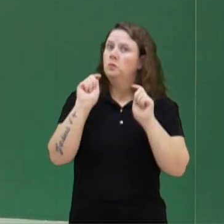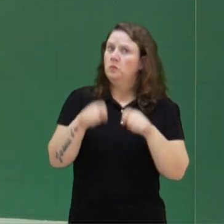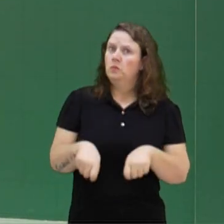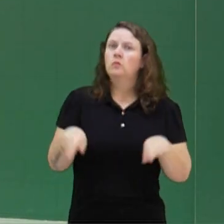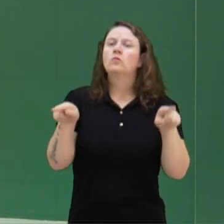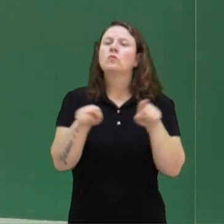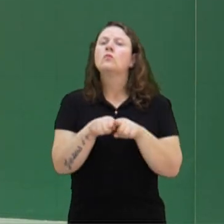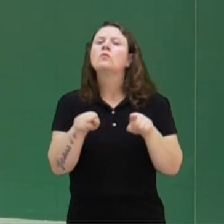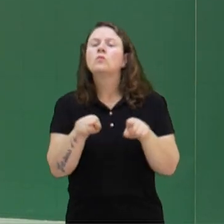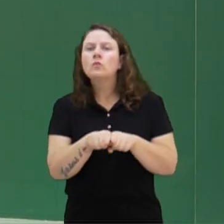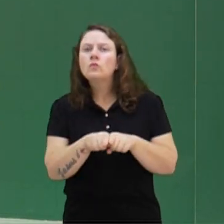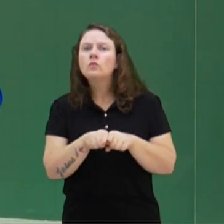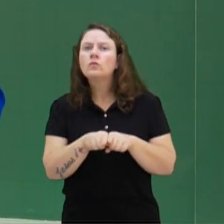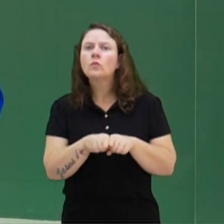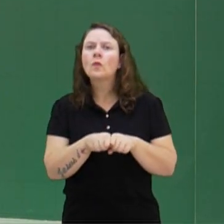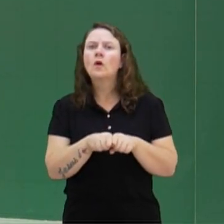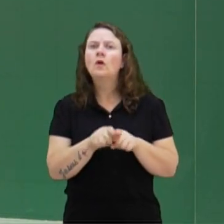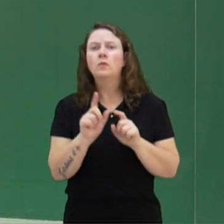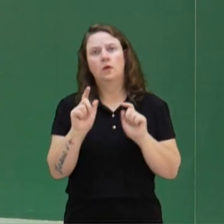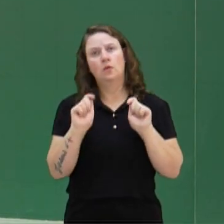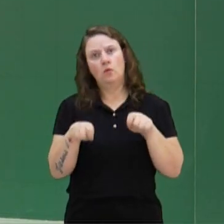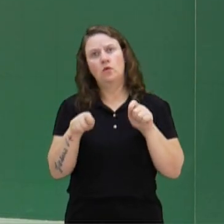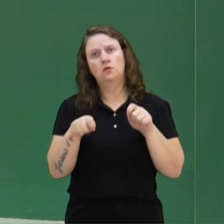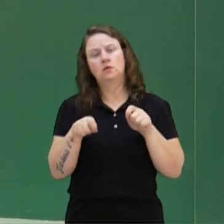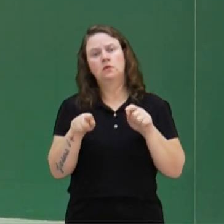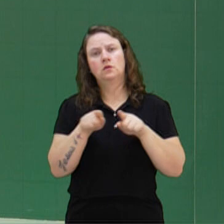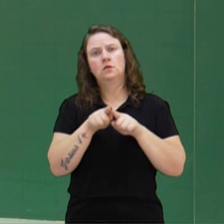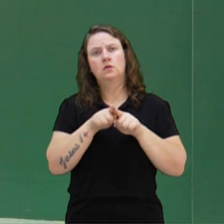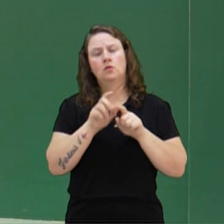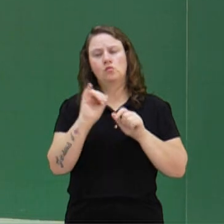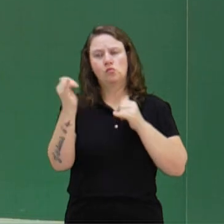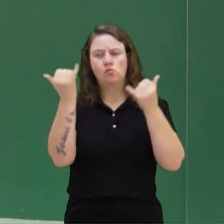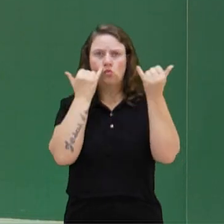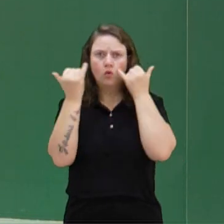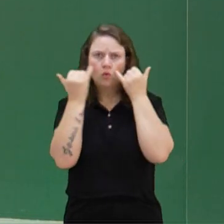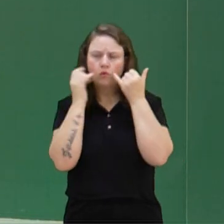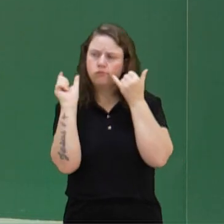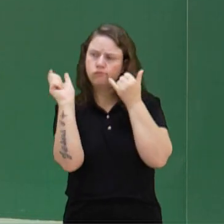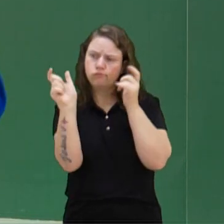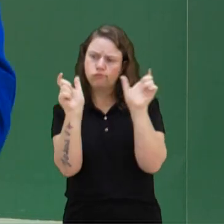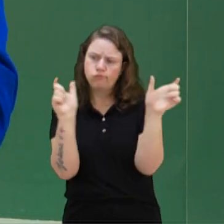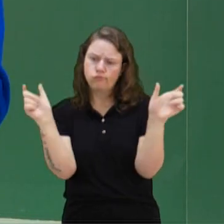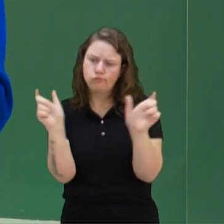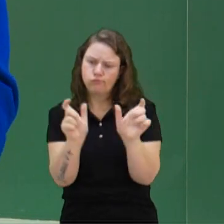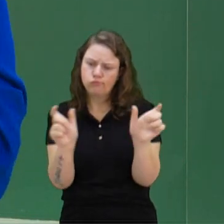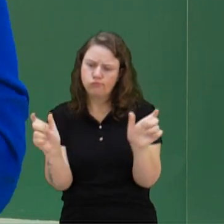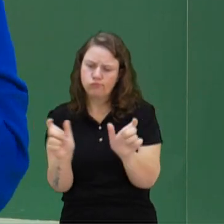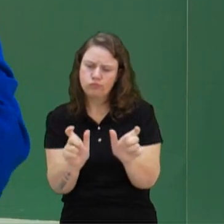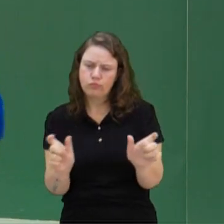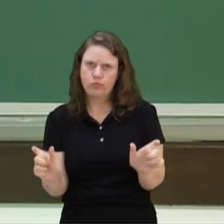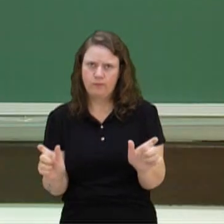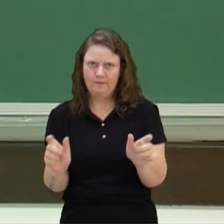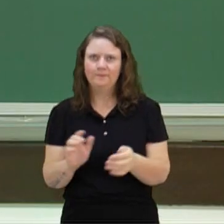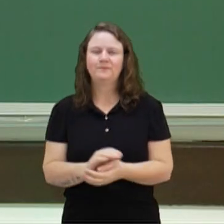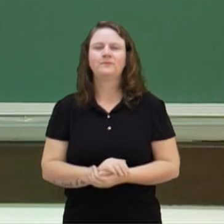colocar em cima e ir descendo as outras informações de menor importância. Tudo bem?